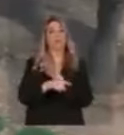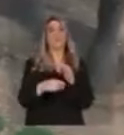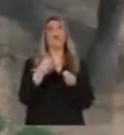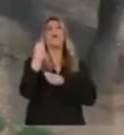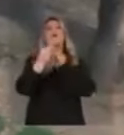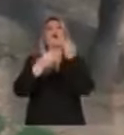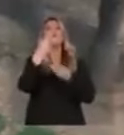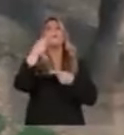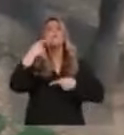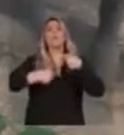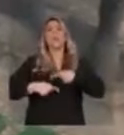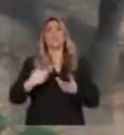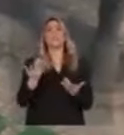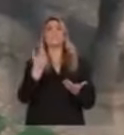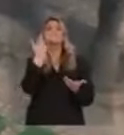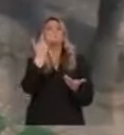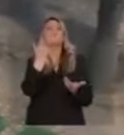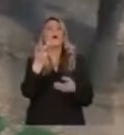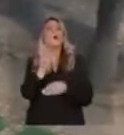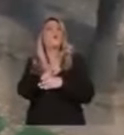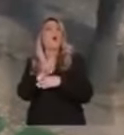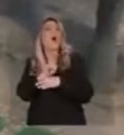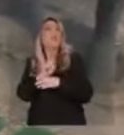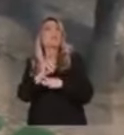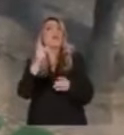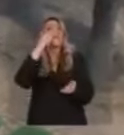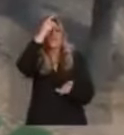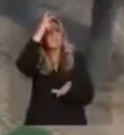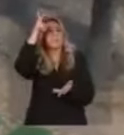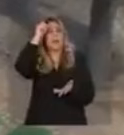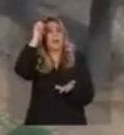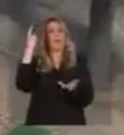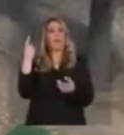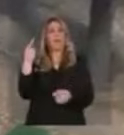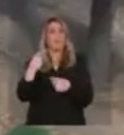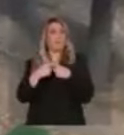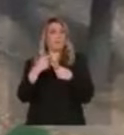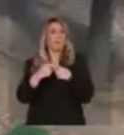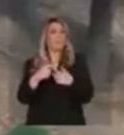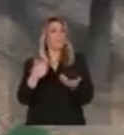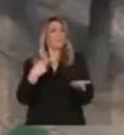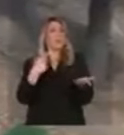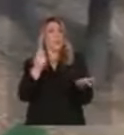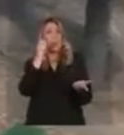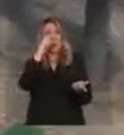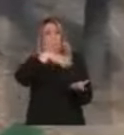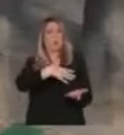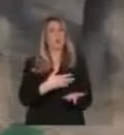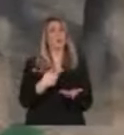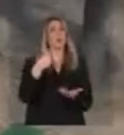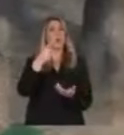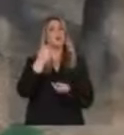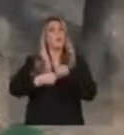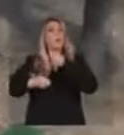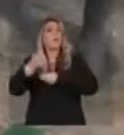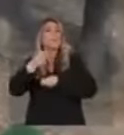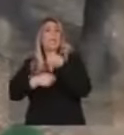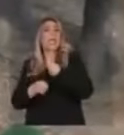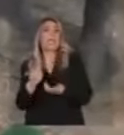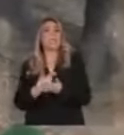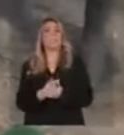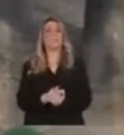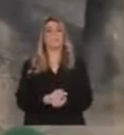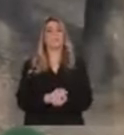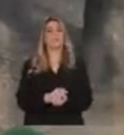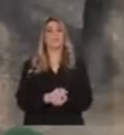sua política em relação à guarda municipal tendo que a guarda ela tem sido um pouco Rude com os Comerciantes que